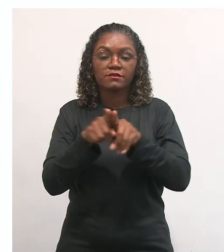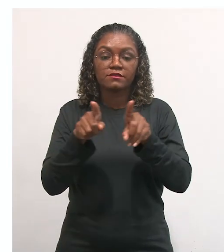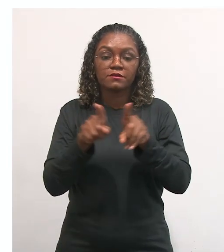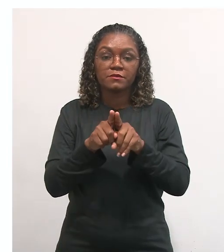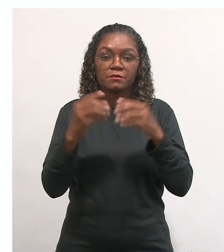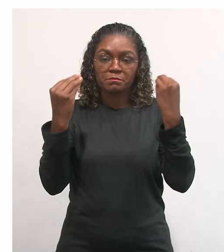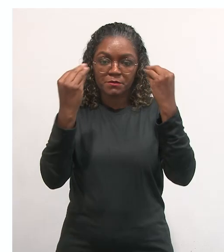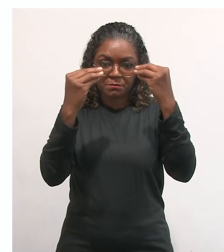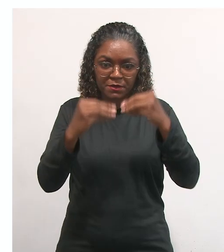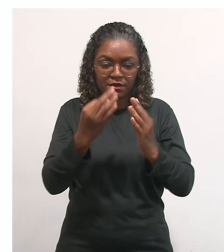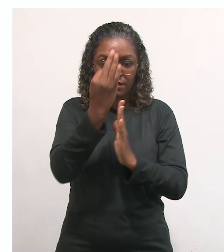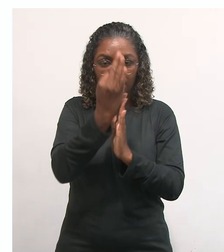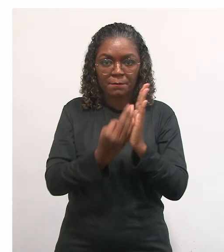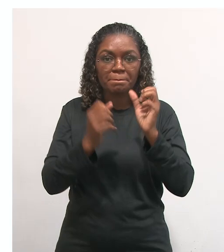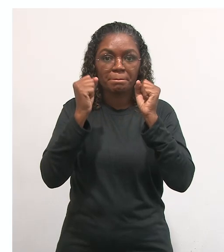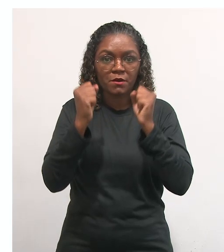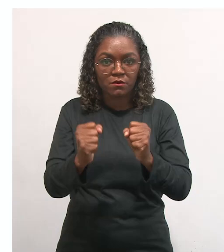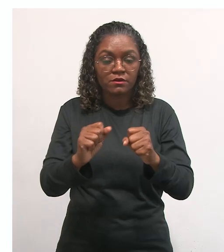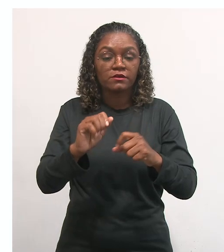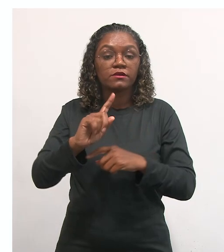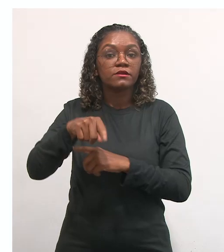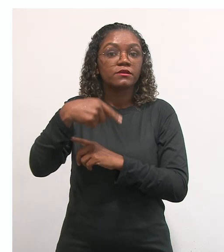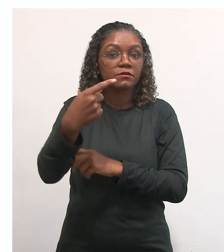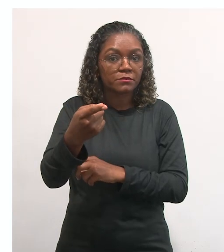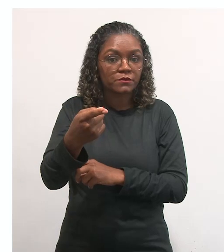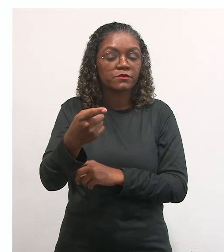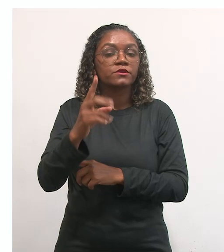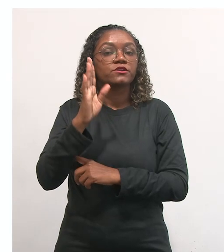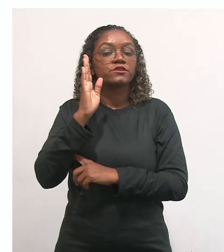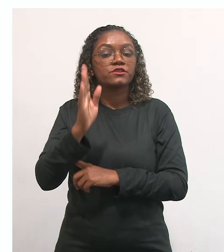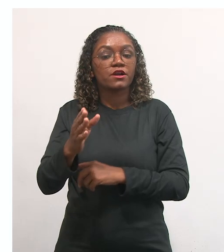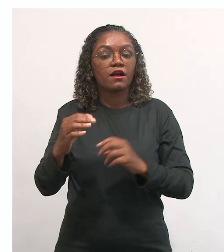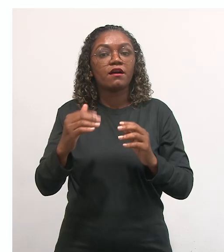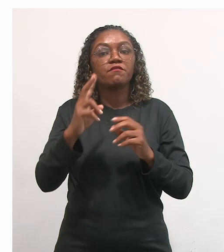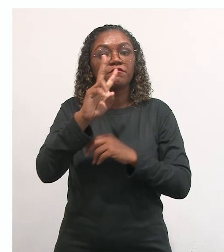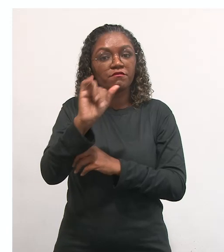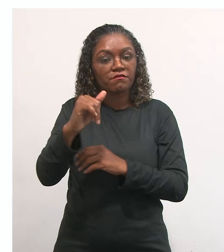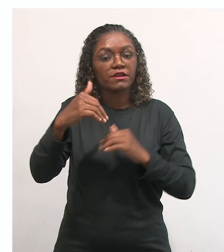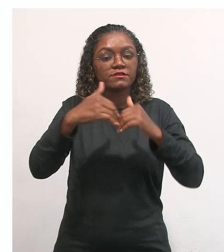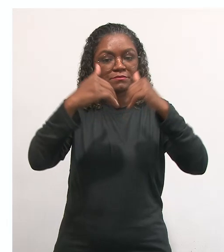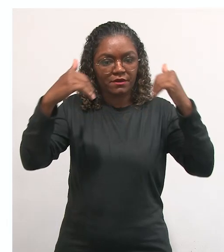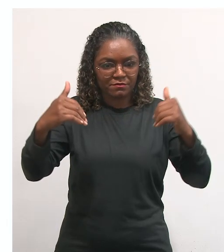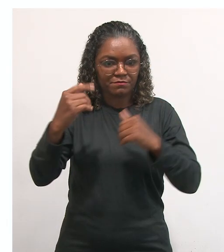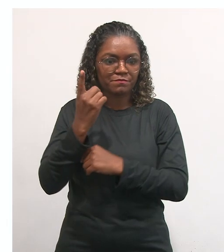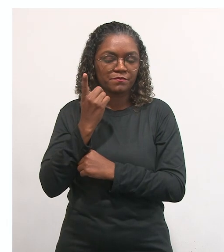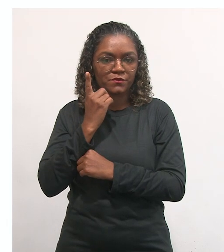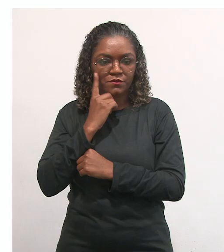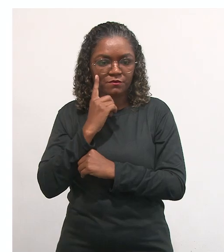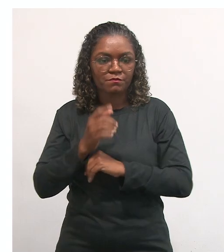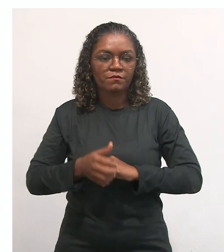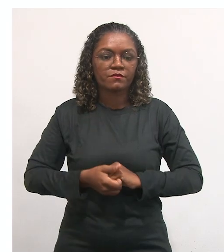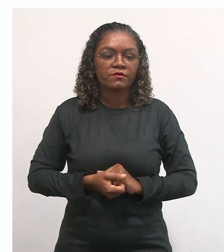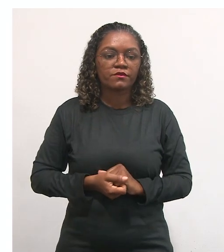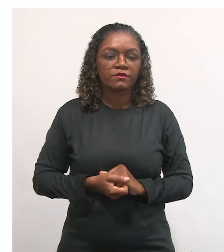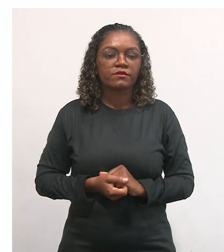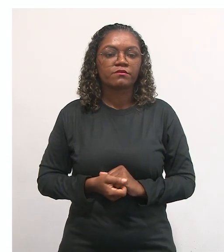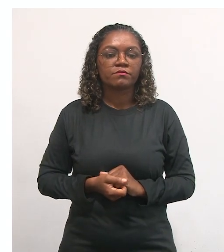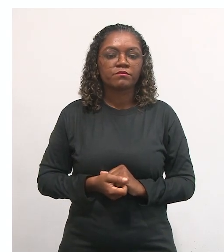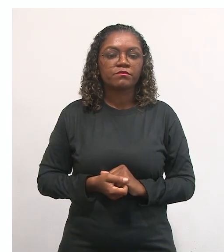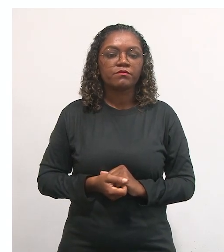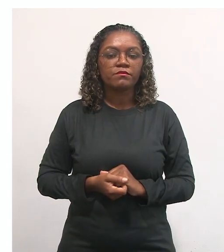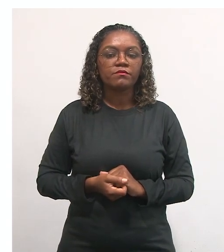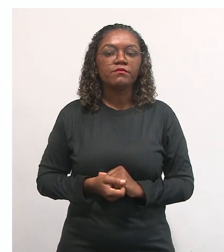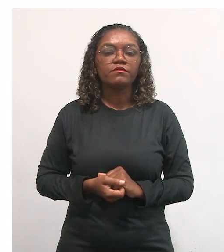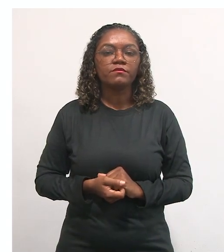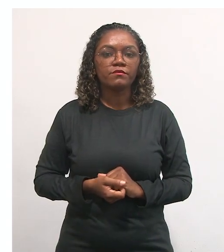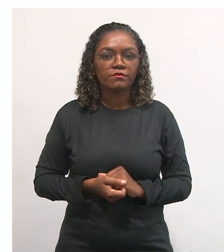texto passou de três linhas ela vai ser citação direta já recuada ali nos 4 cm tá que